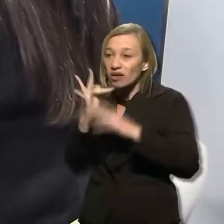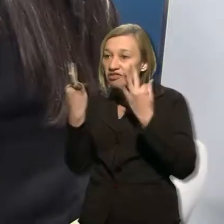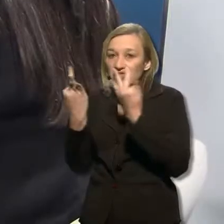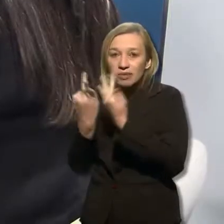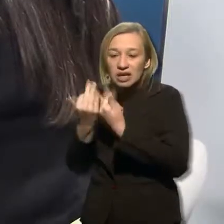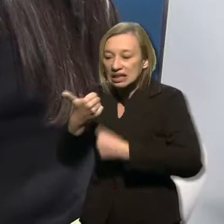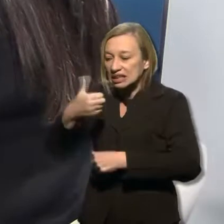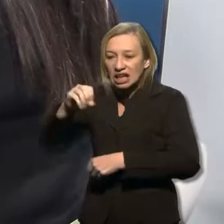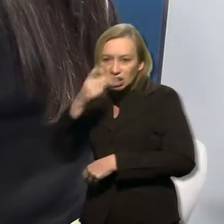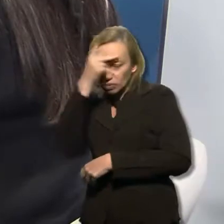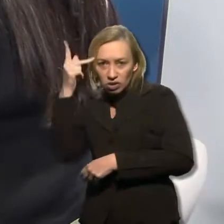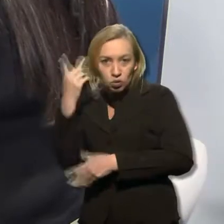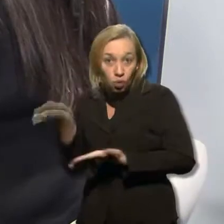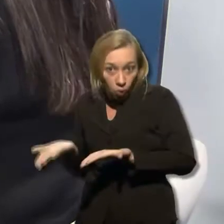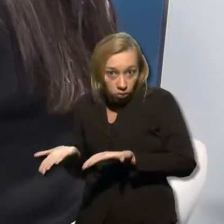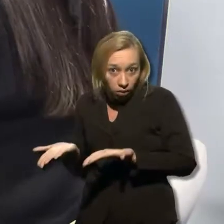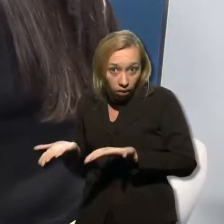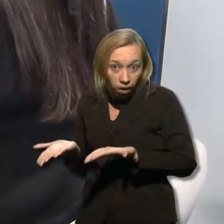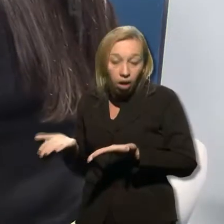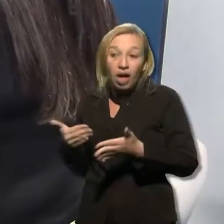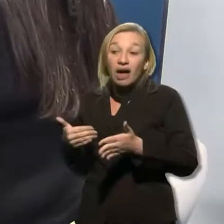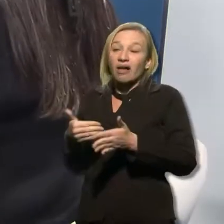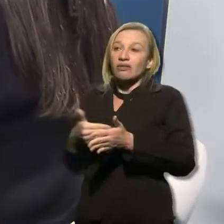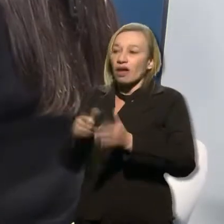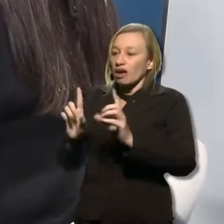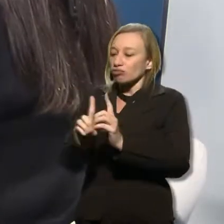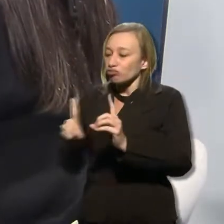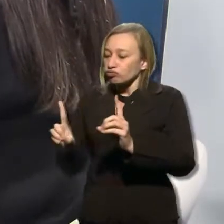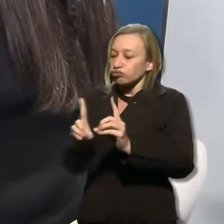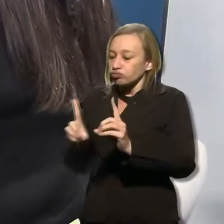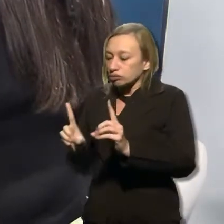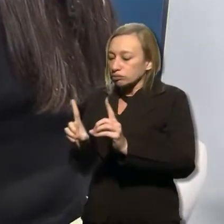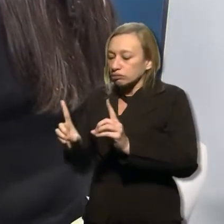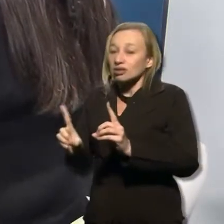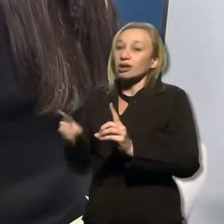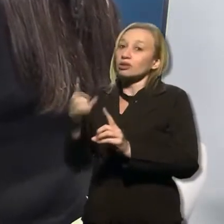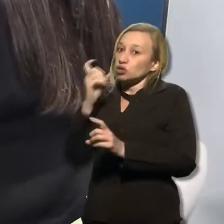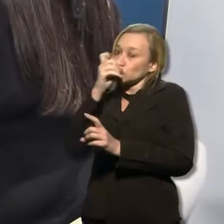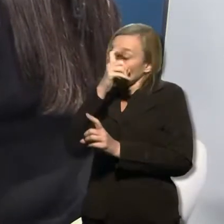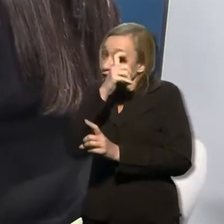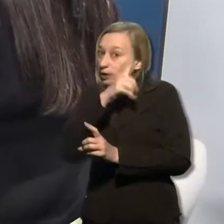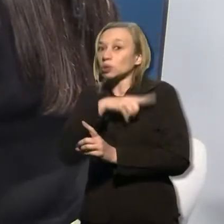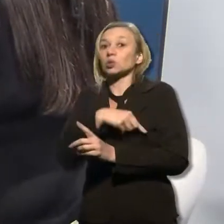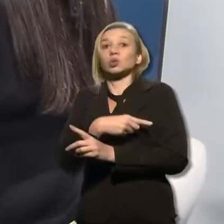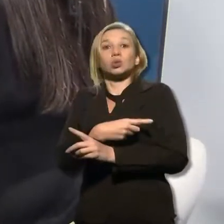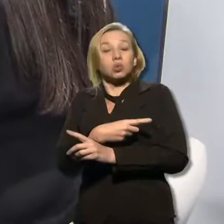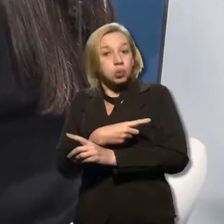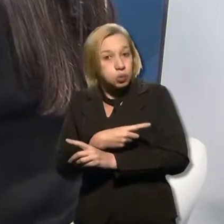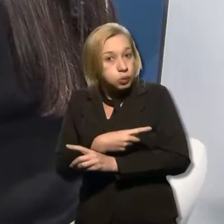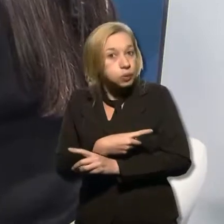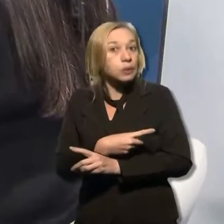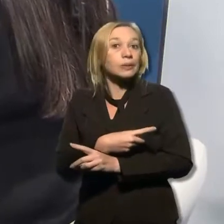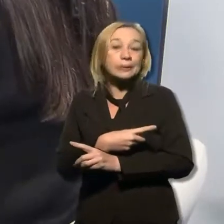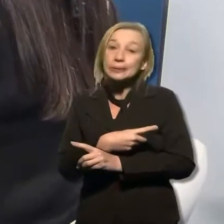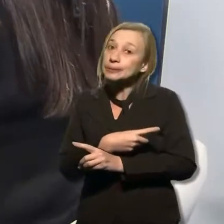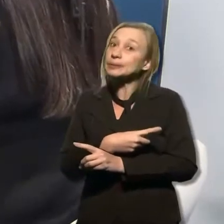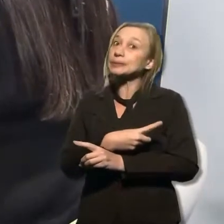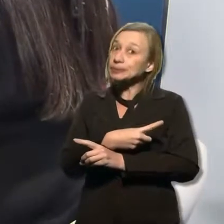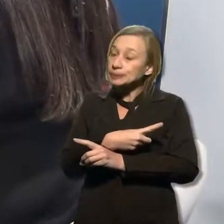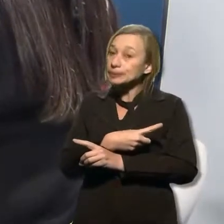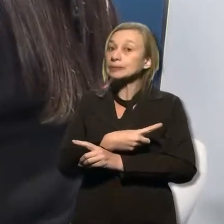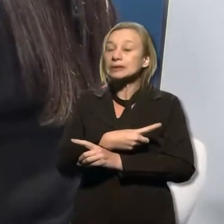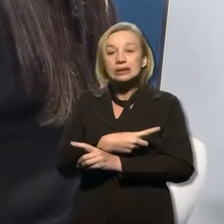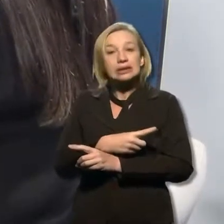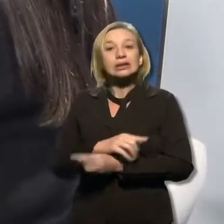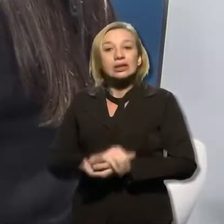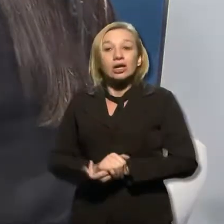agrega uma família de 10 pessoas, ou seja, até o distanciamento social dentro de uma das casas nas favelas